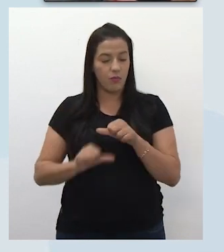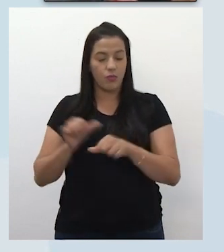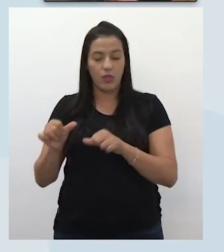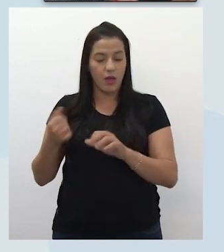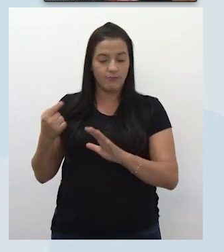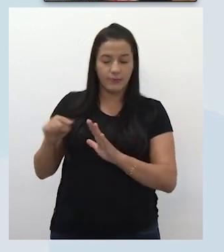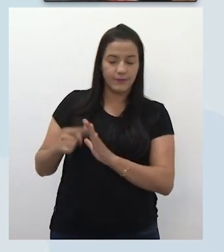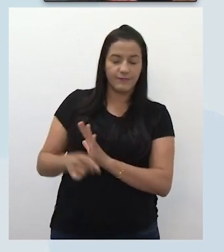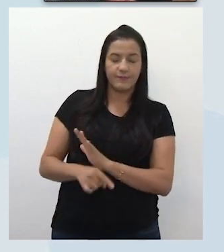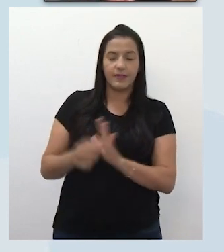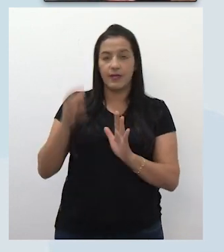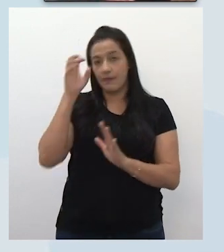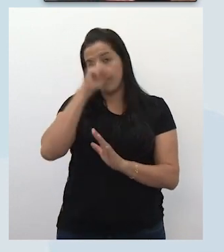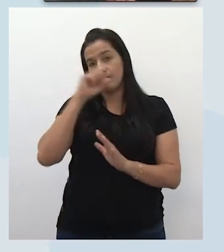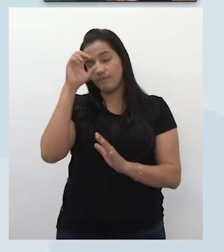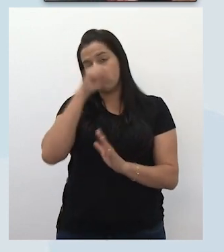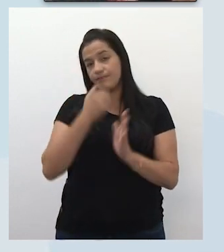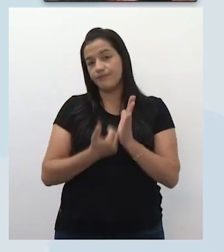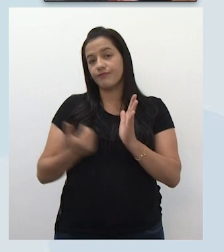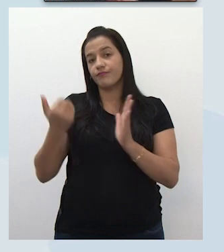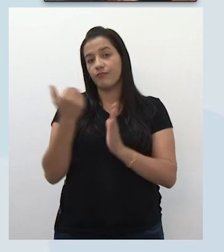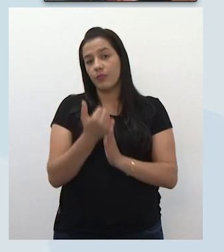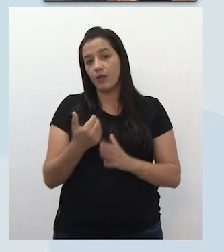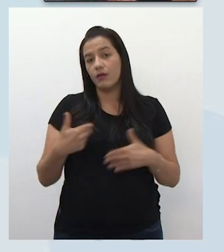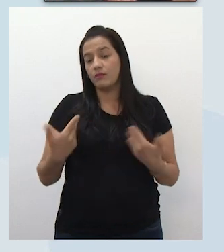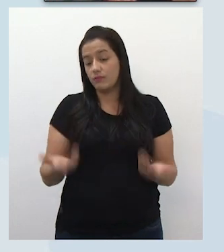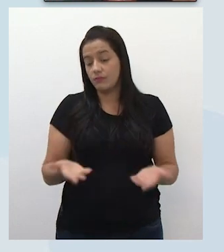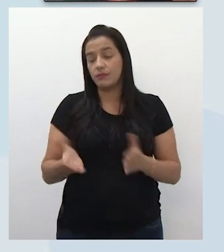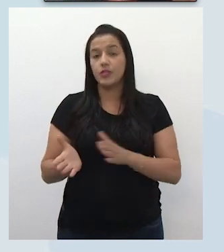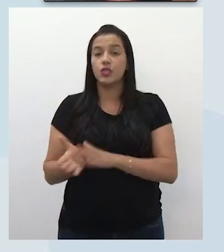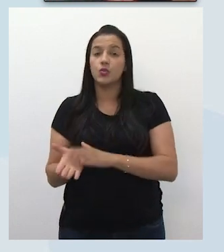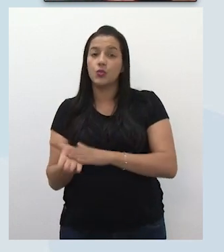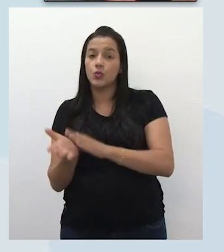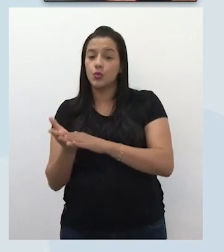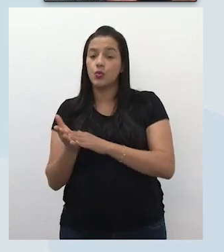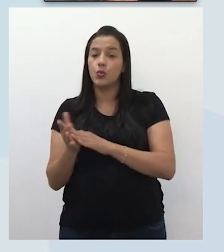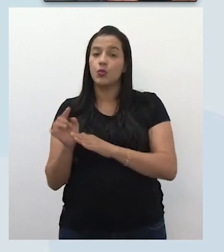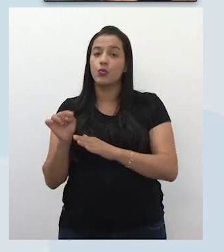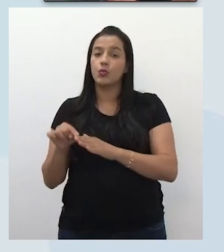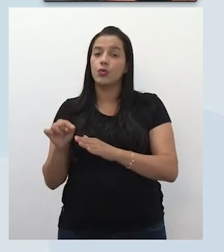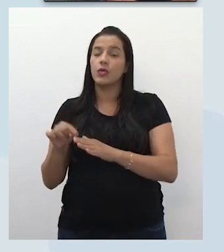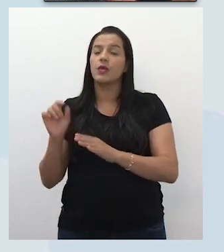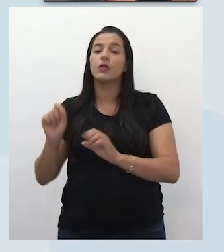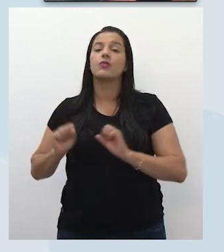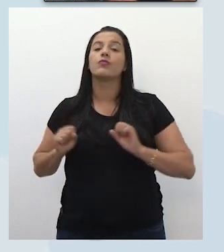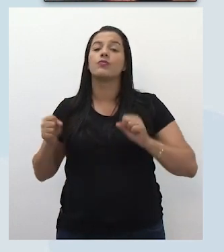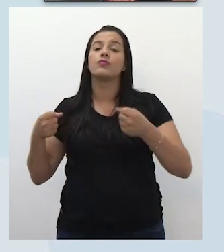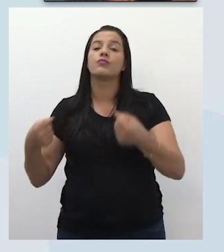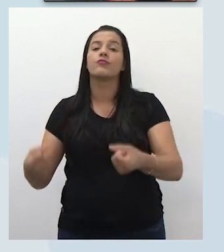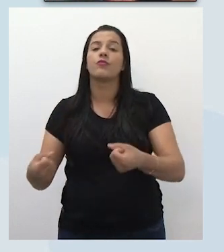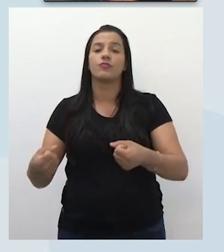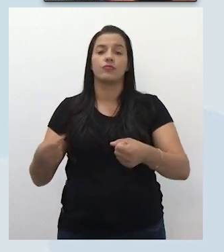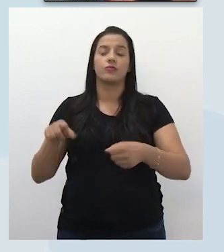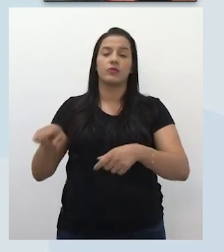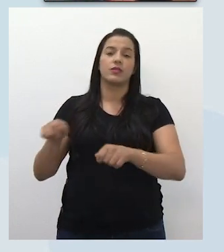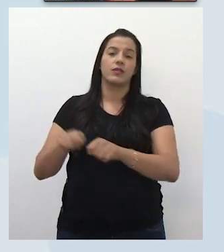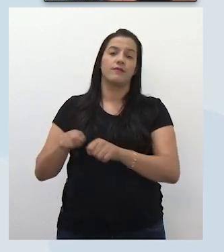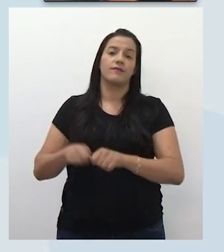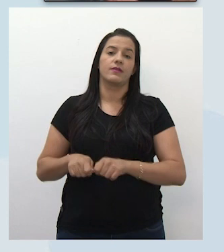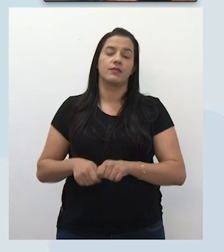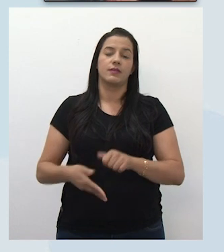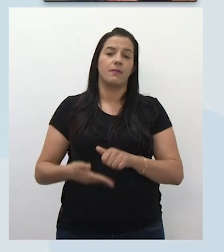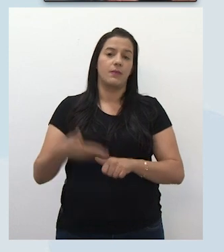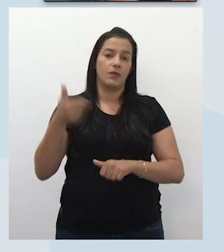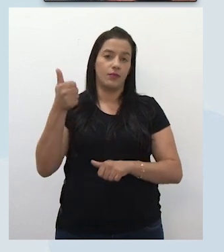neles, né? Então, para isso, o elogio do esforço, da postura, é o mais adequado,